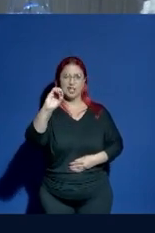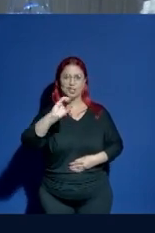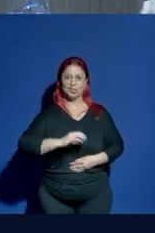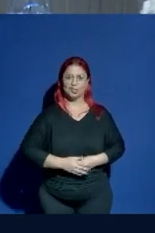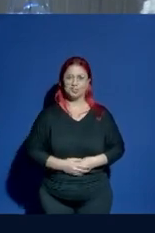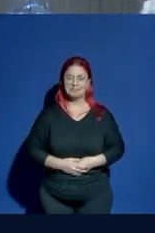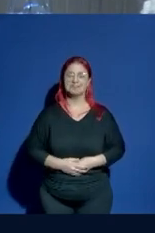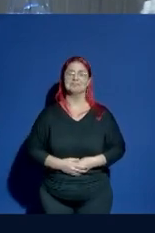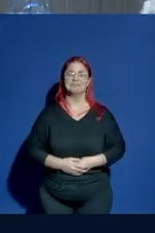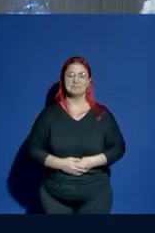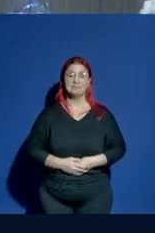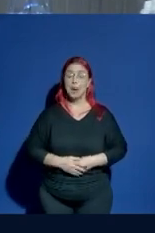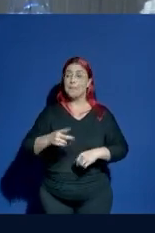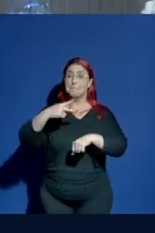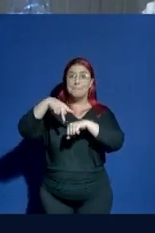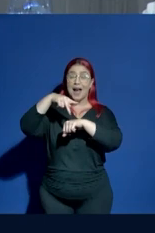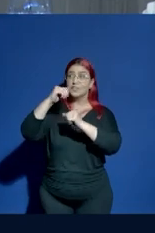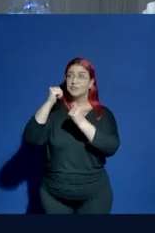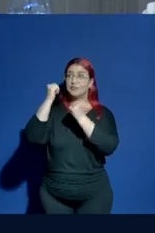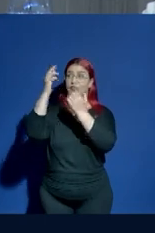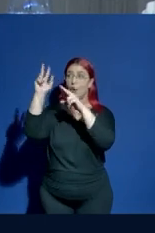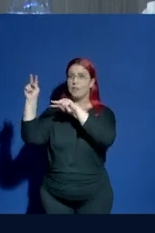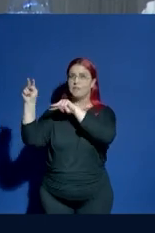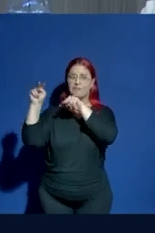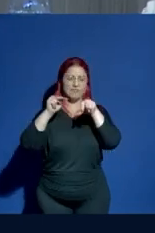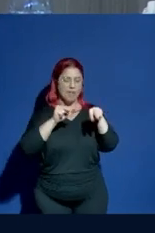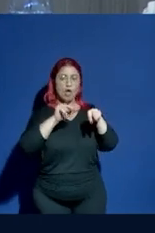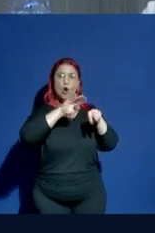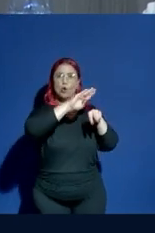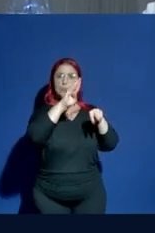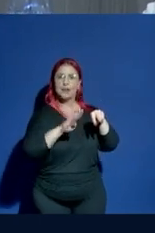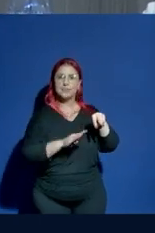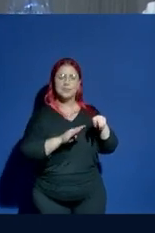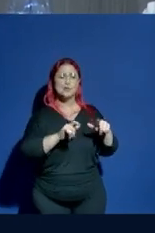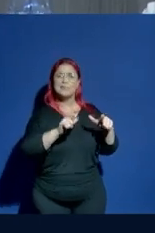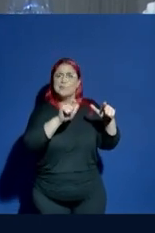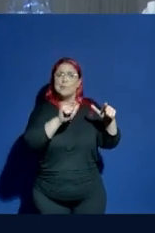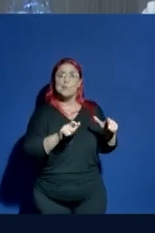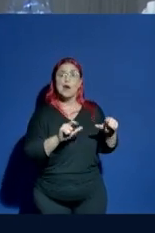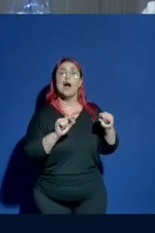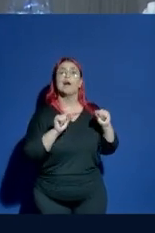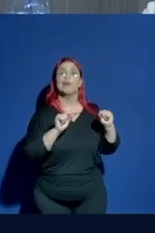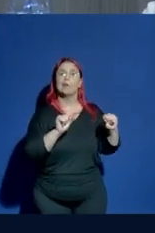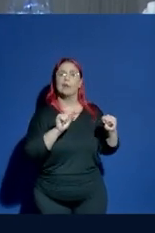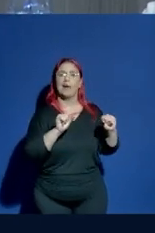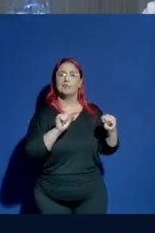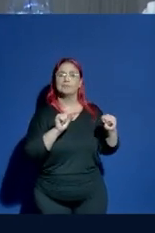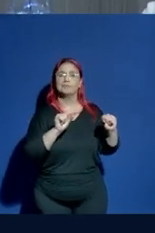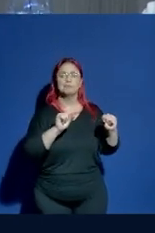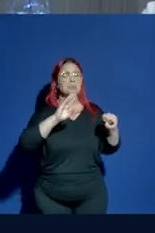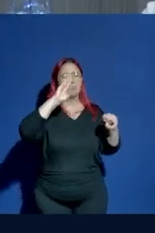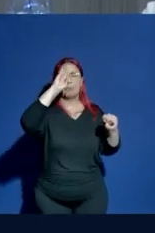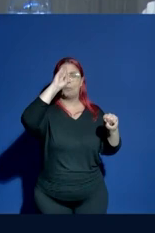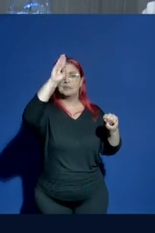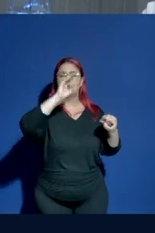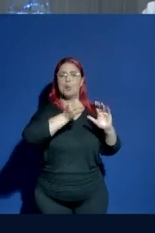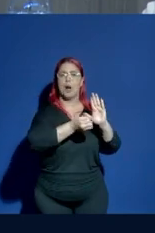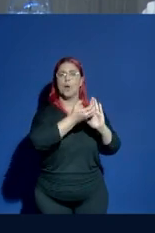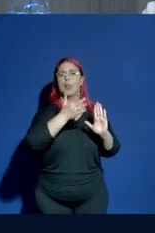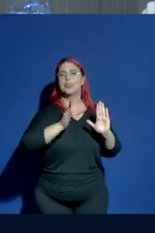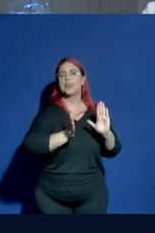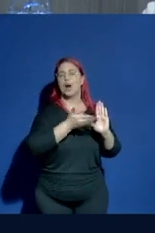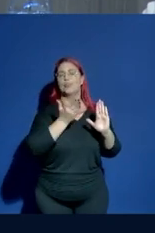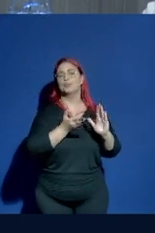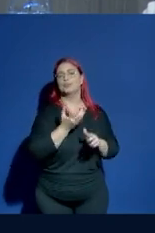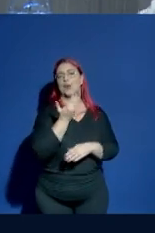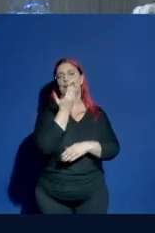que não veja o Brasil como grande celeiro de celeiro de Alimentos na